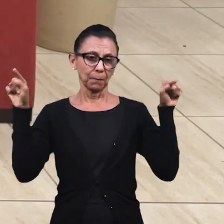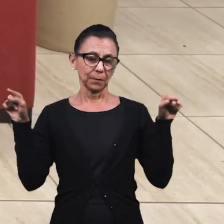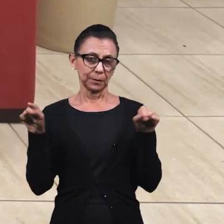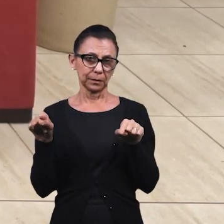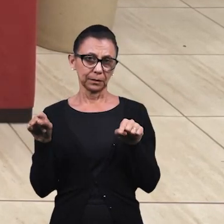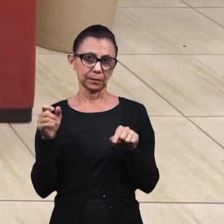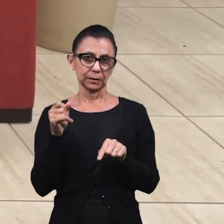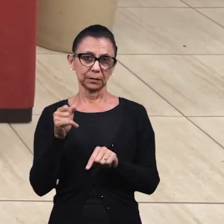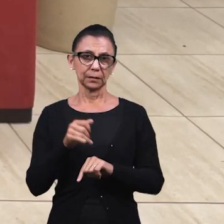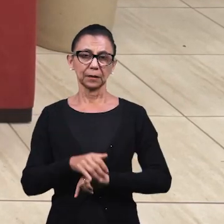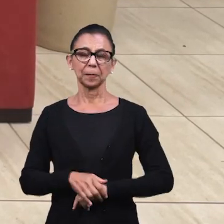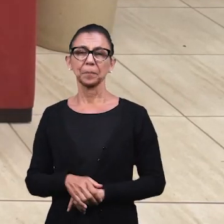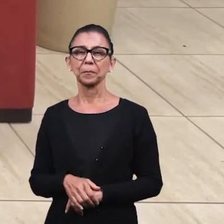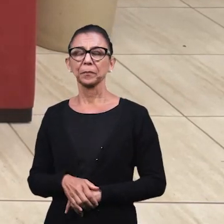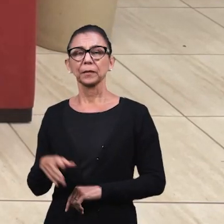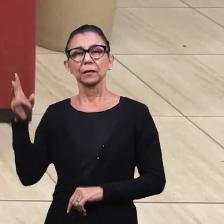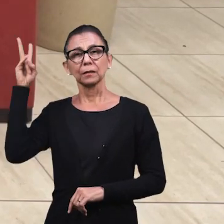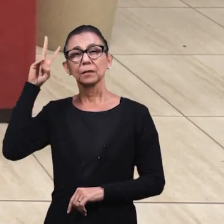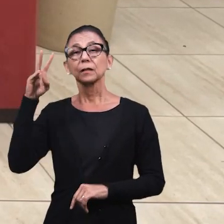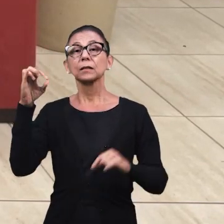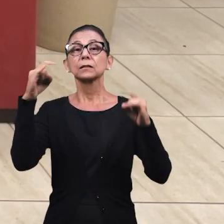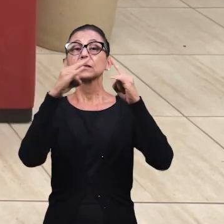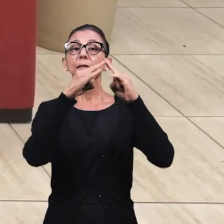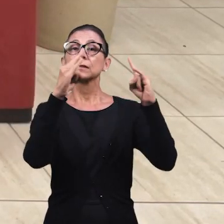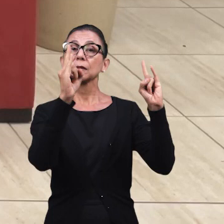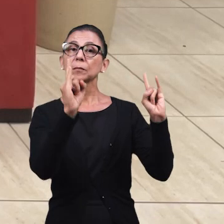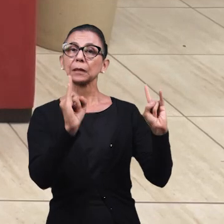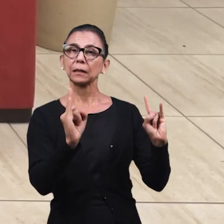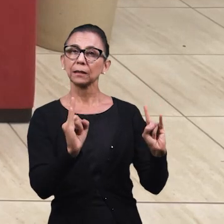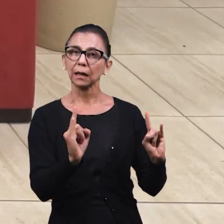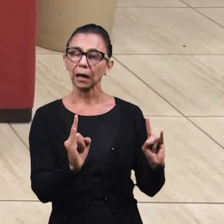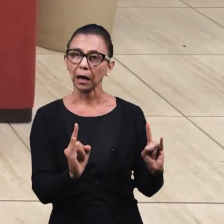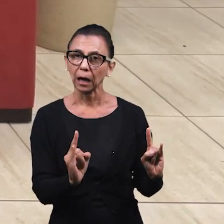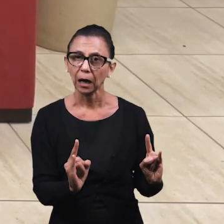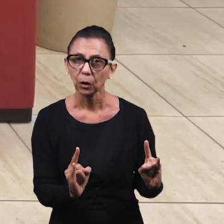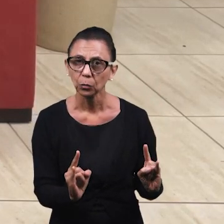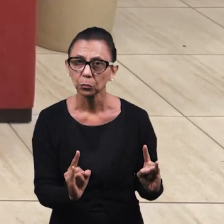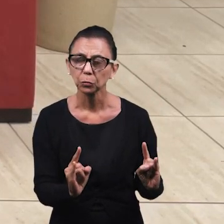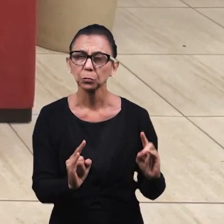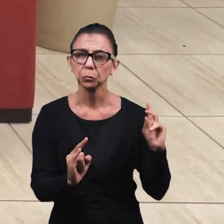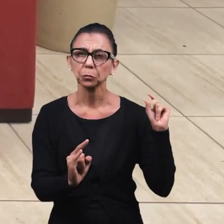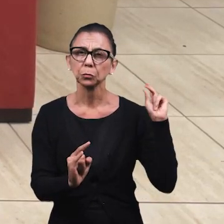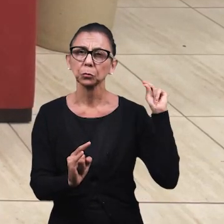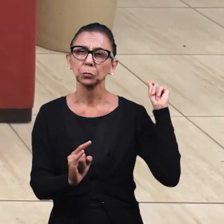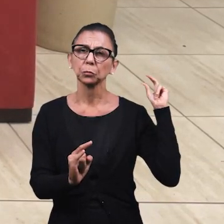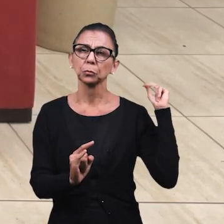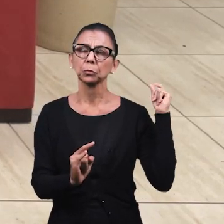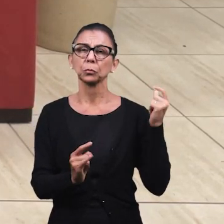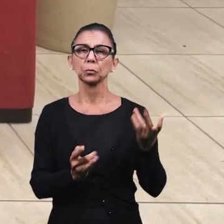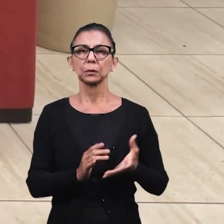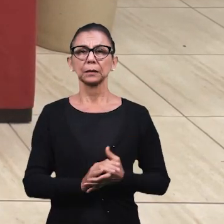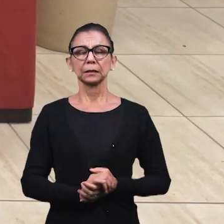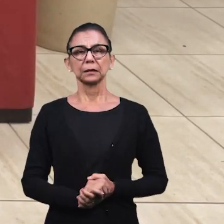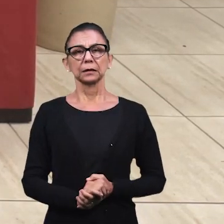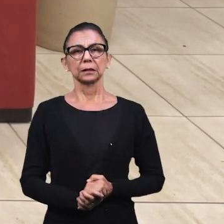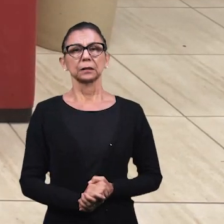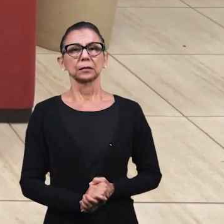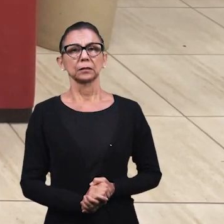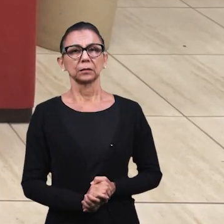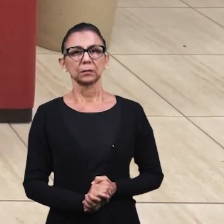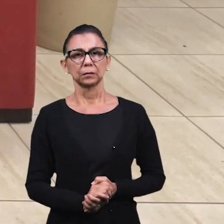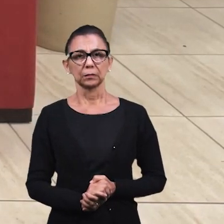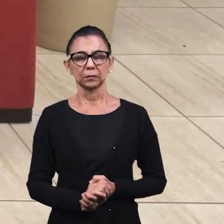um parêntese aqui, nos lembramos do tabernáculo. O tabernáculo, ele era como era a disposição,